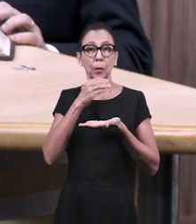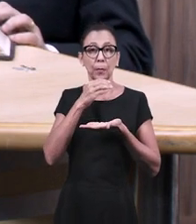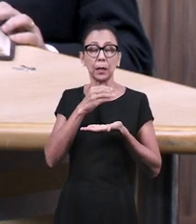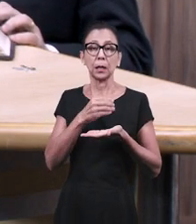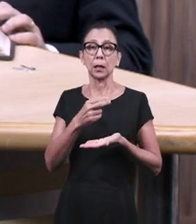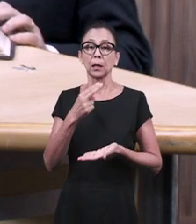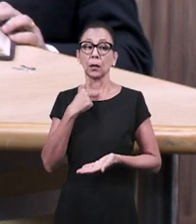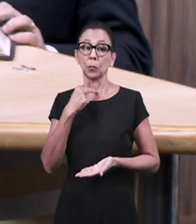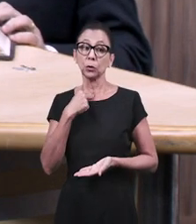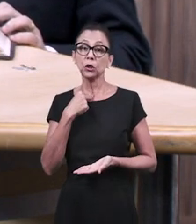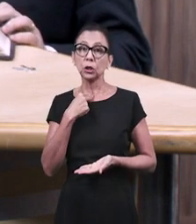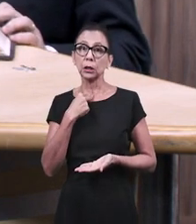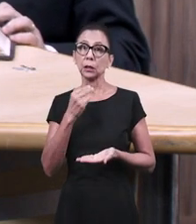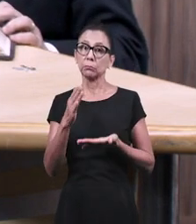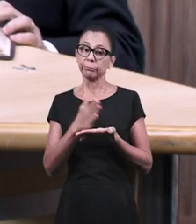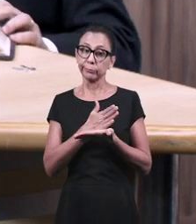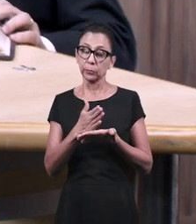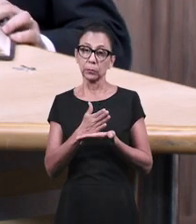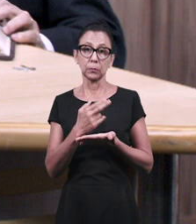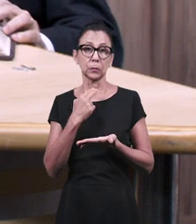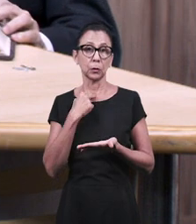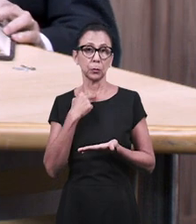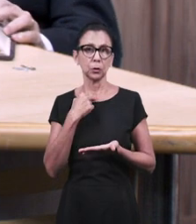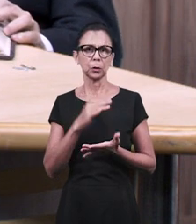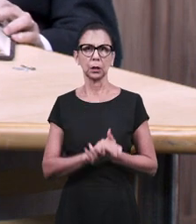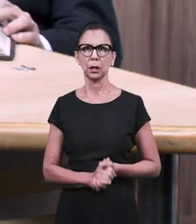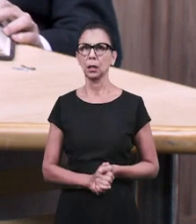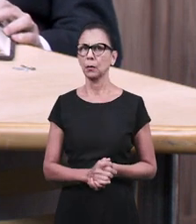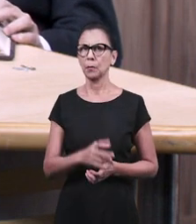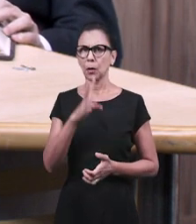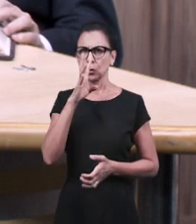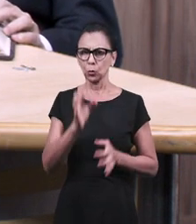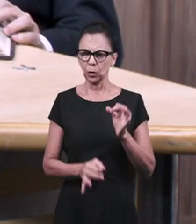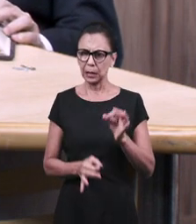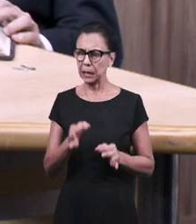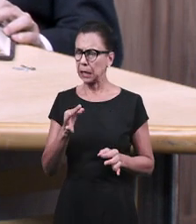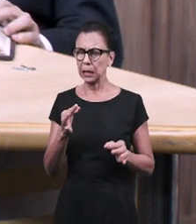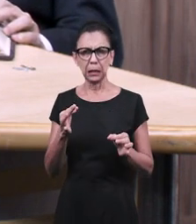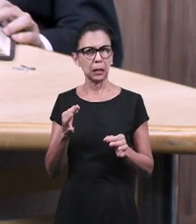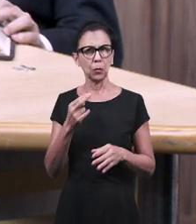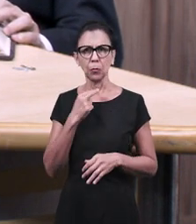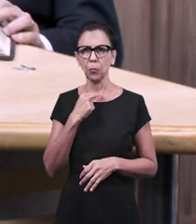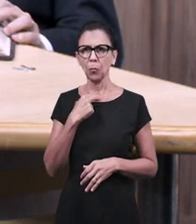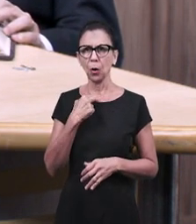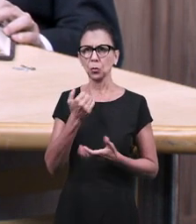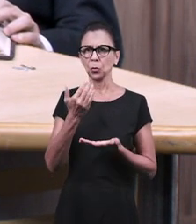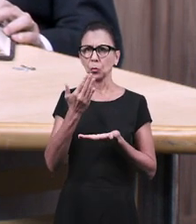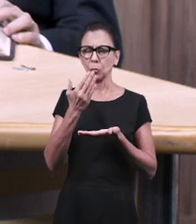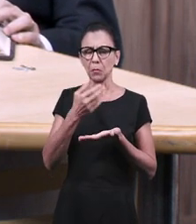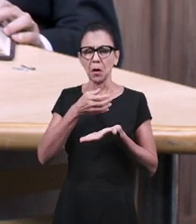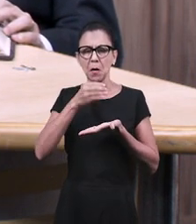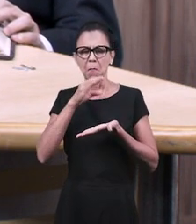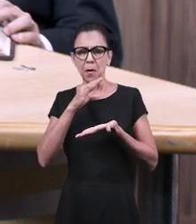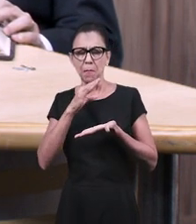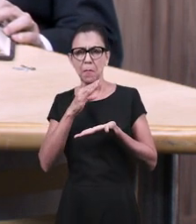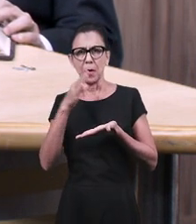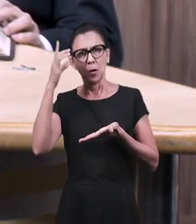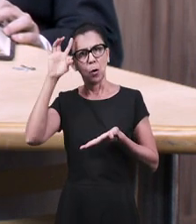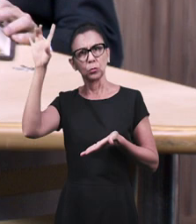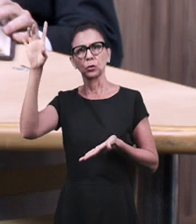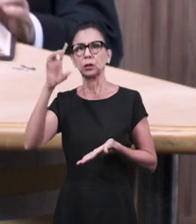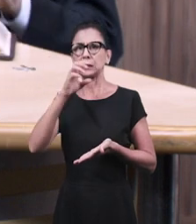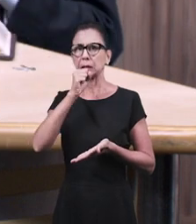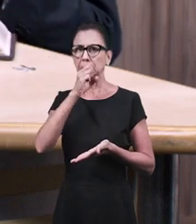disso, nem dos dias de festas, nem mesmo dos sábados. Ninguém vos julgue por isso, que são sombras das